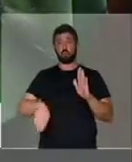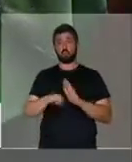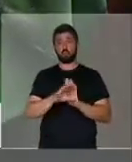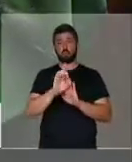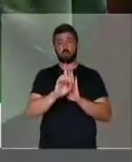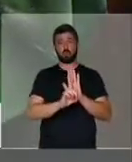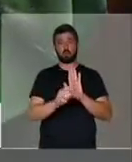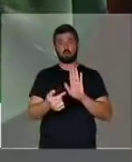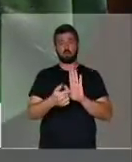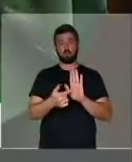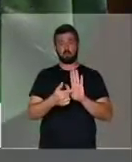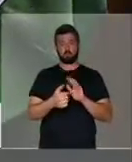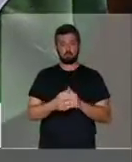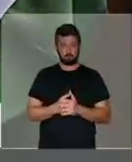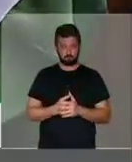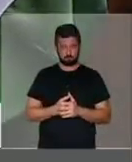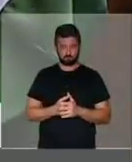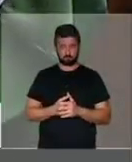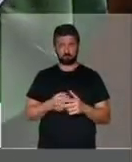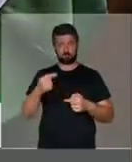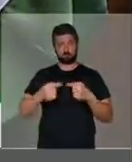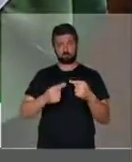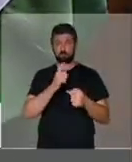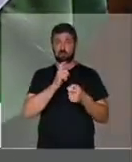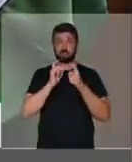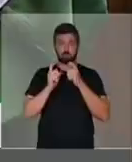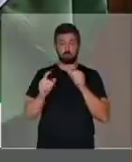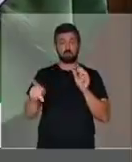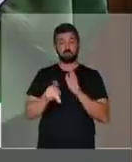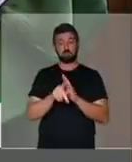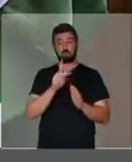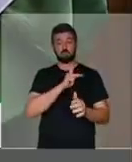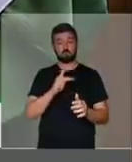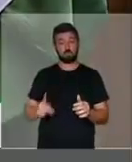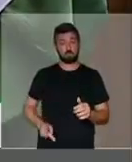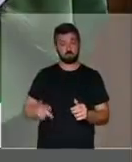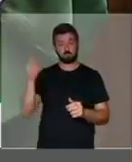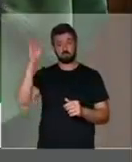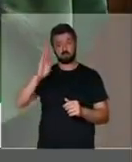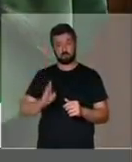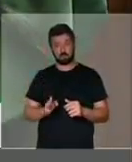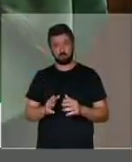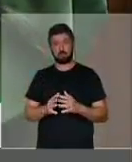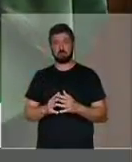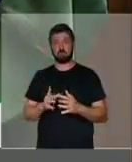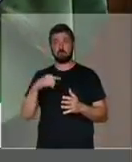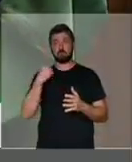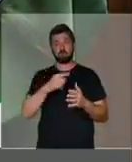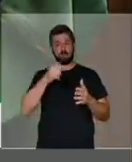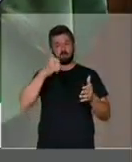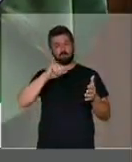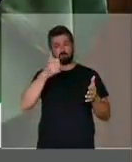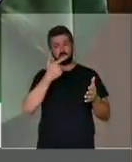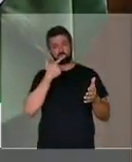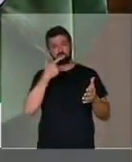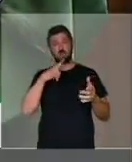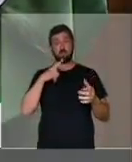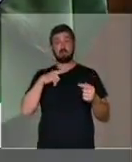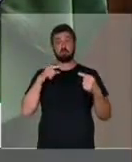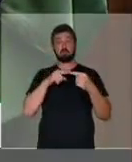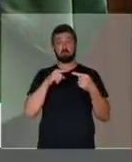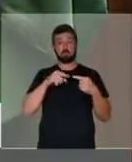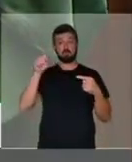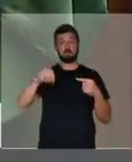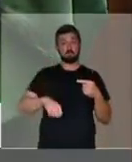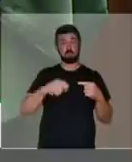íntegra, esse ato político-administrativo decretado pelo Presidente da República, examinando se ele encontra respaldo